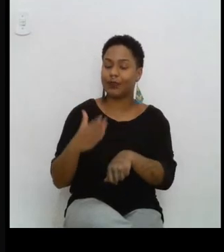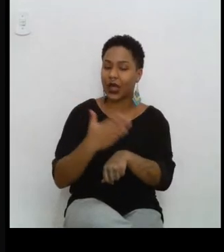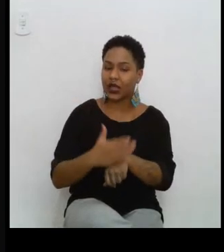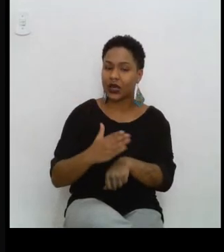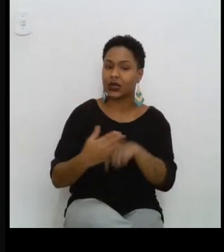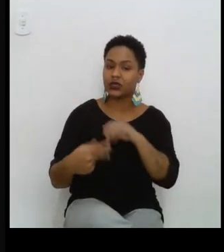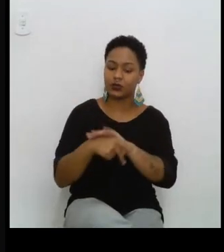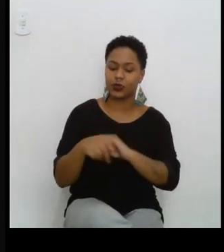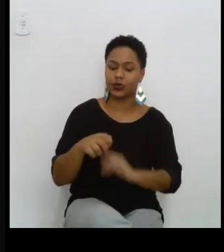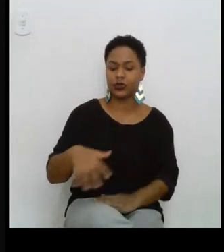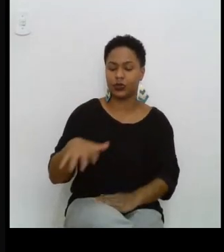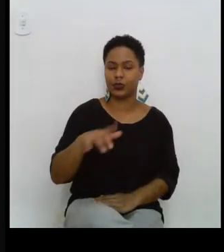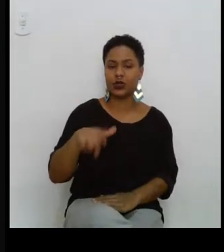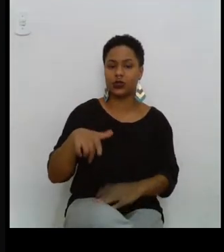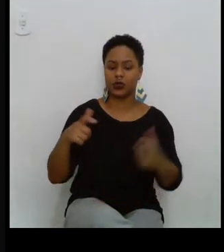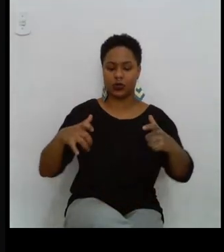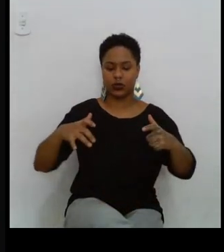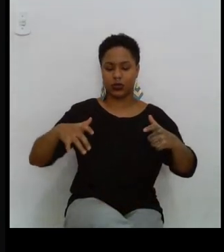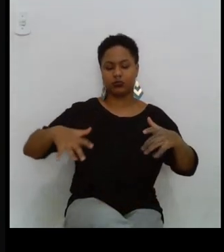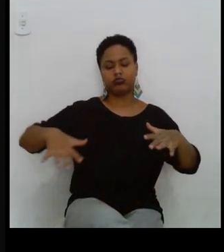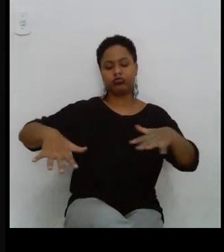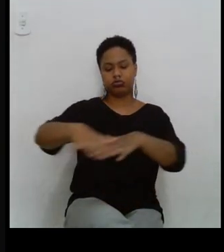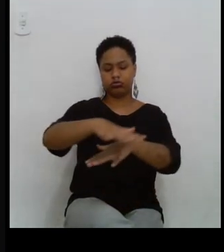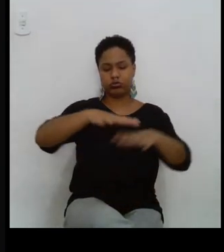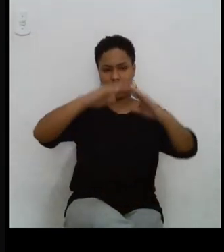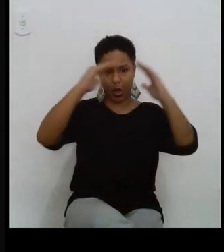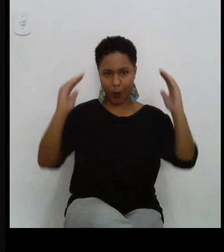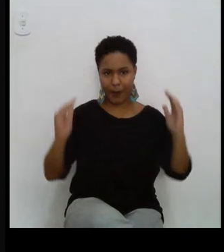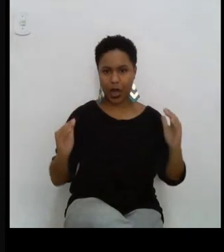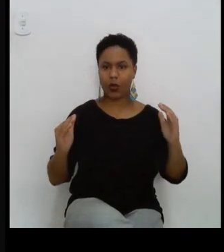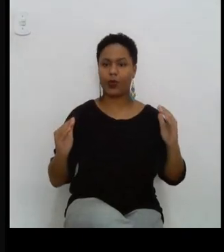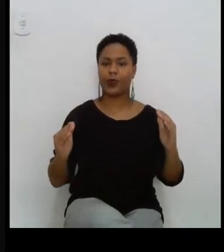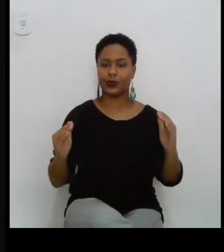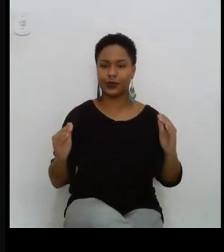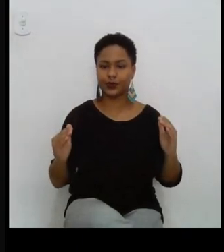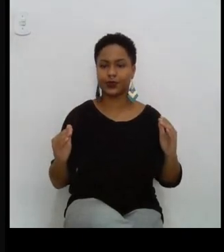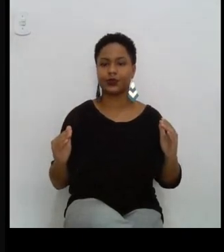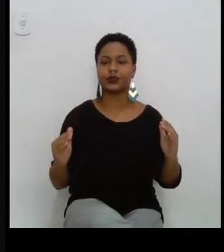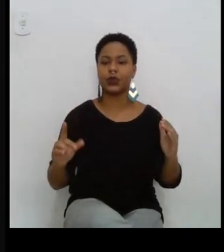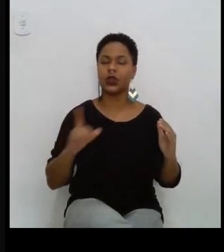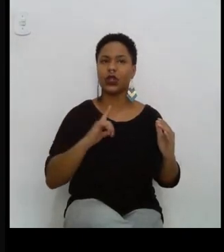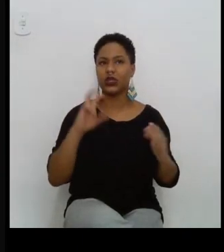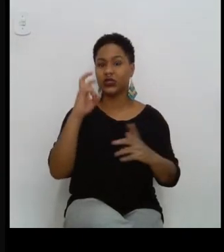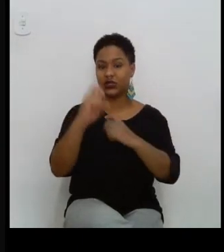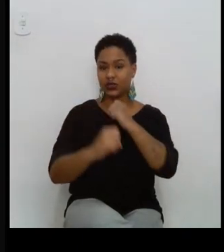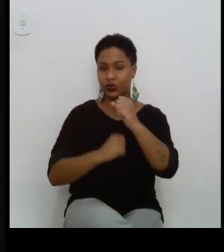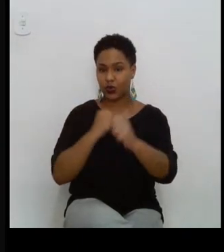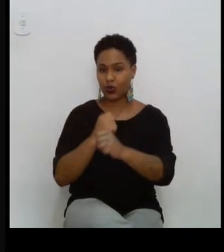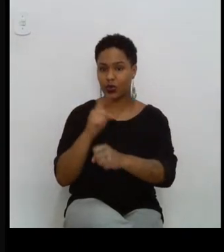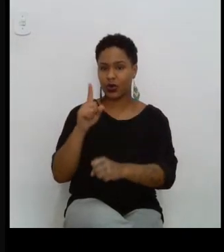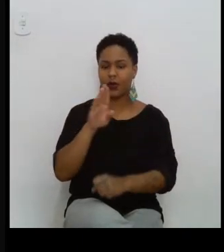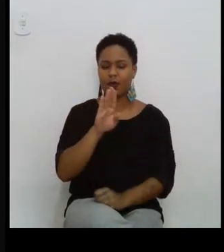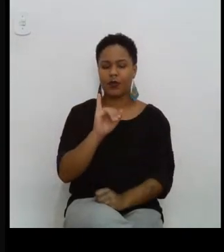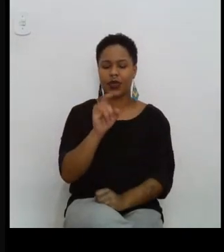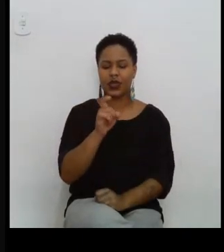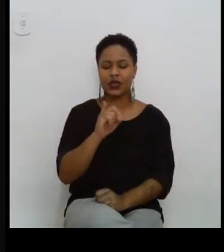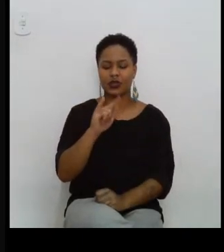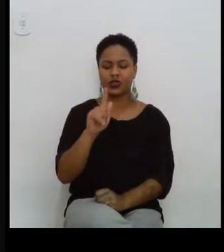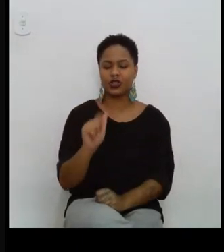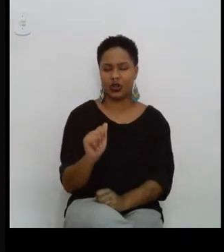espaço que é um galpão é que fica existe há cinco anos ali no bexiga